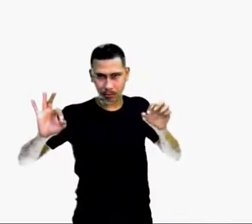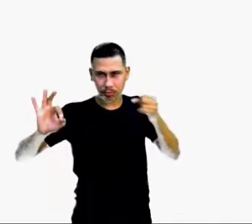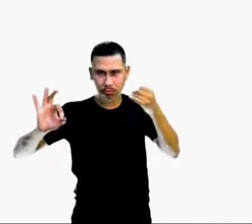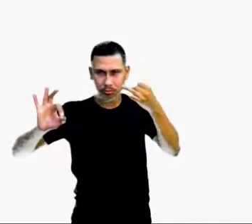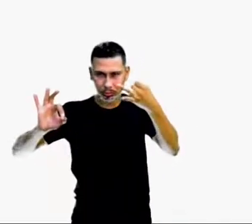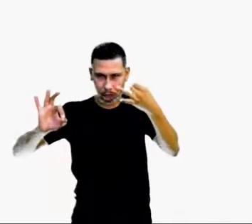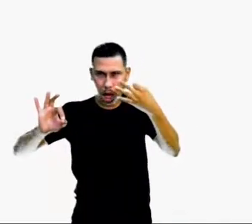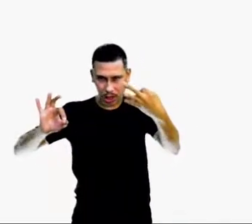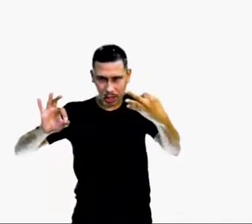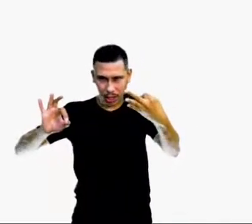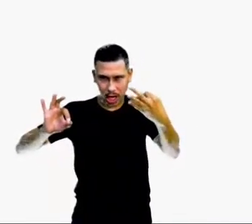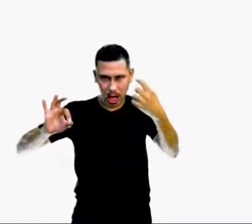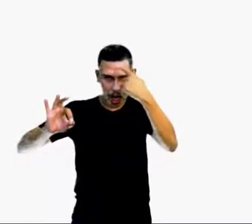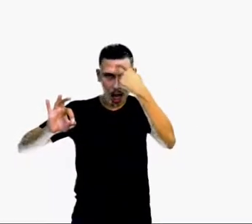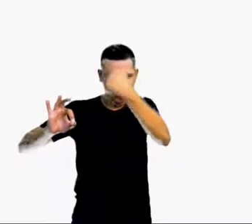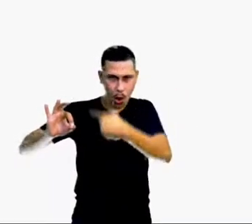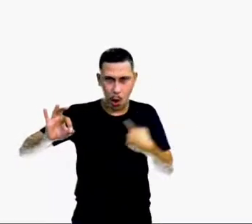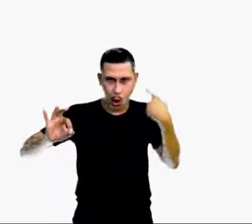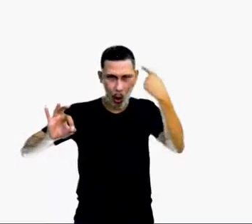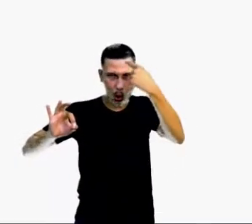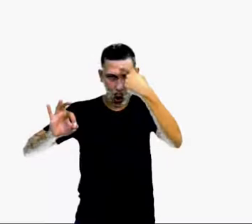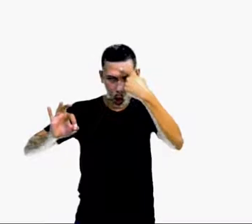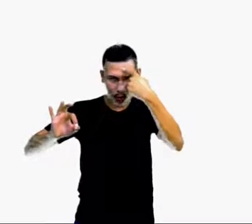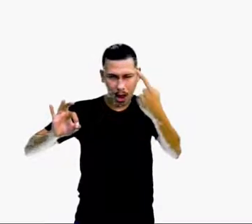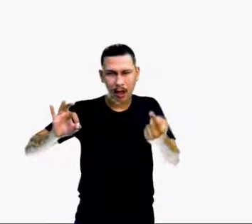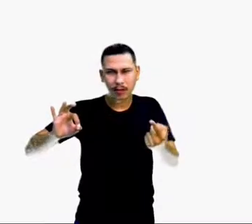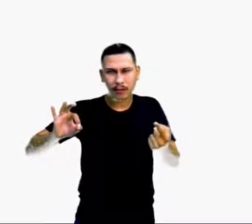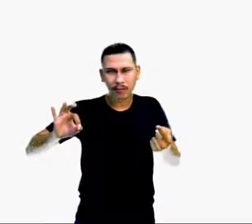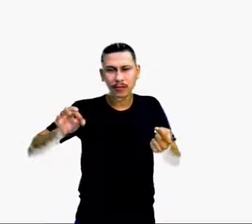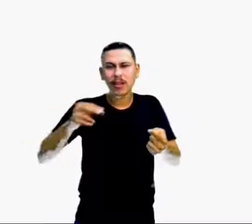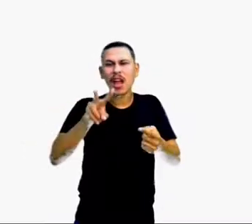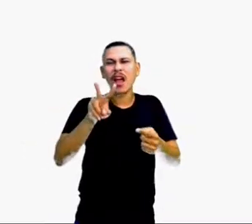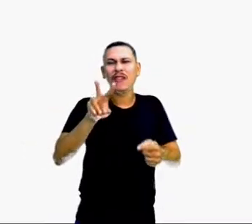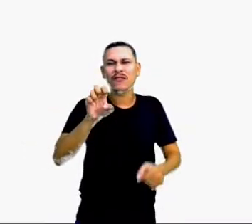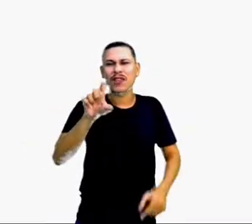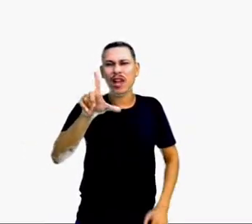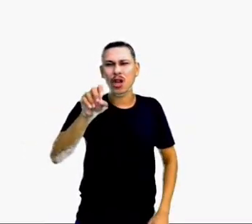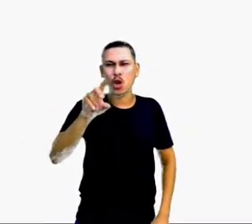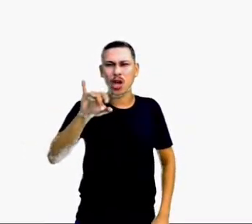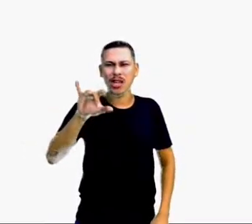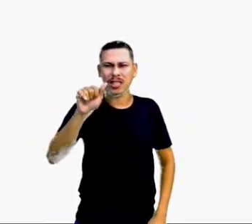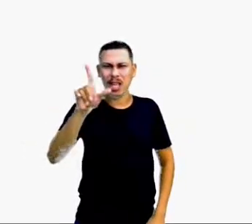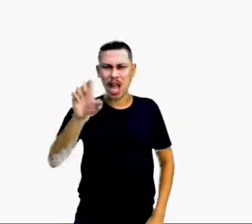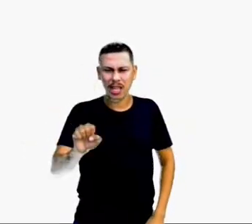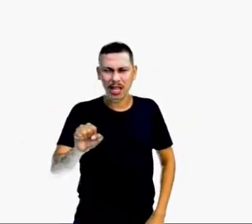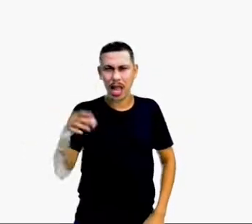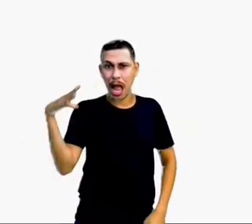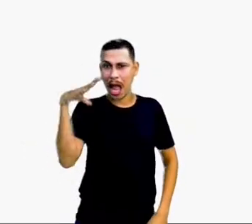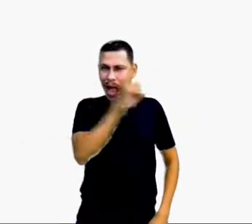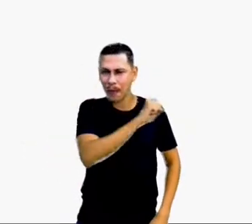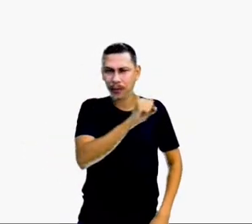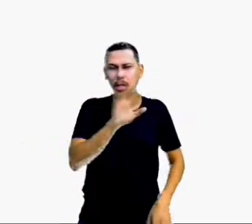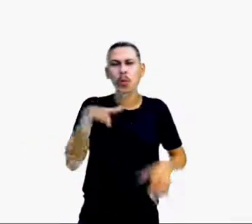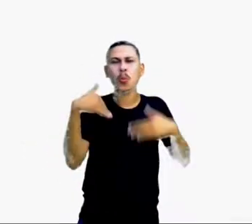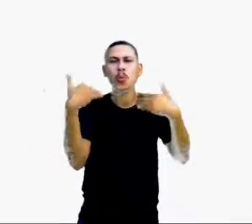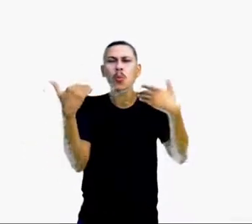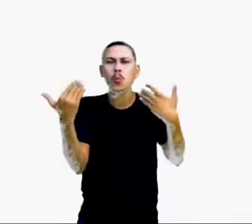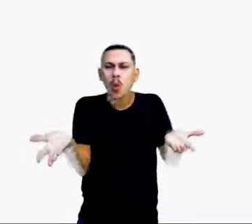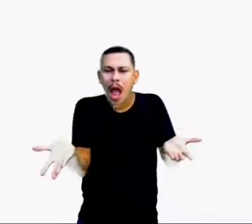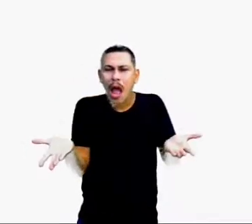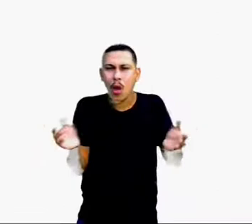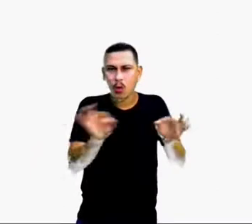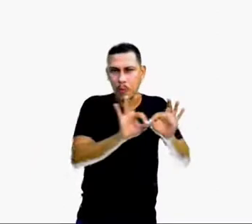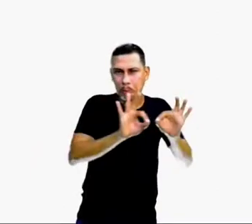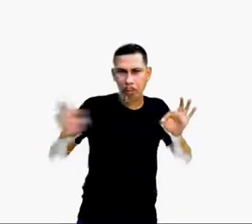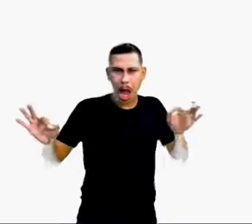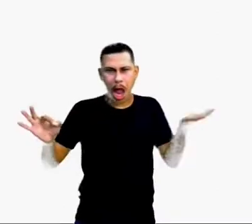horas. Então, qual seria a sua velocidade se o tempo gasto nesse percurso fosse agora de